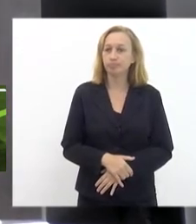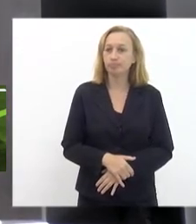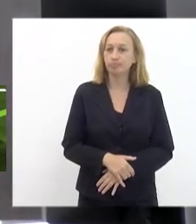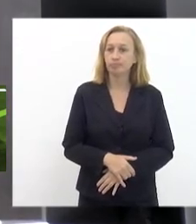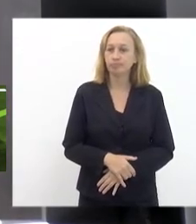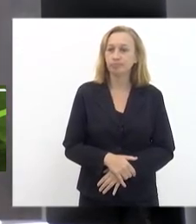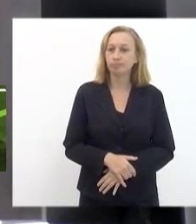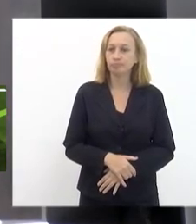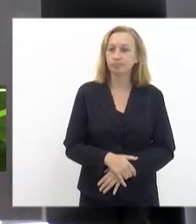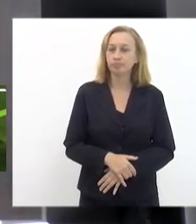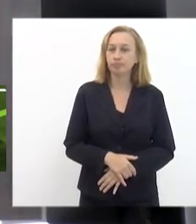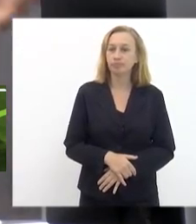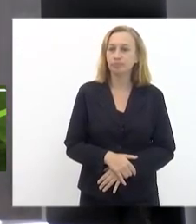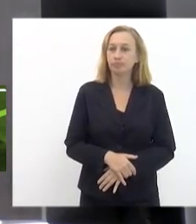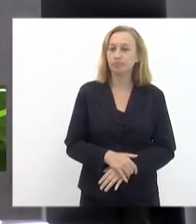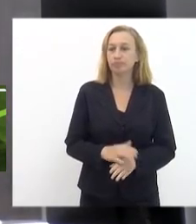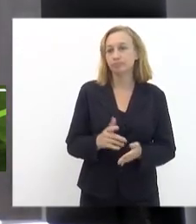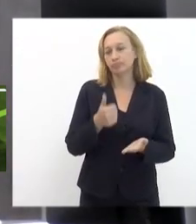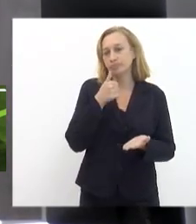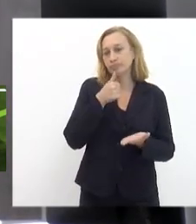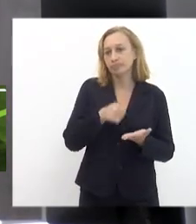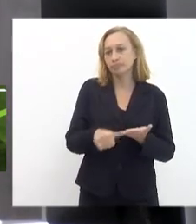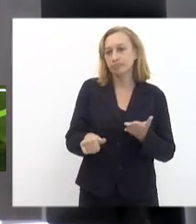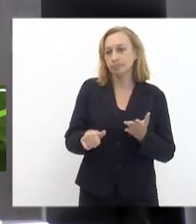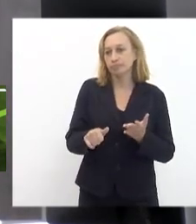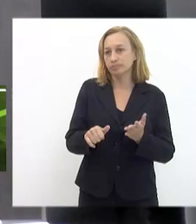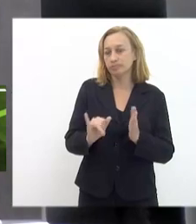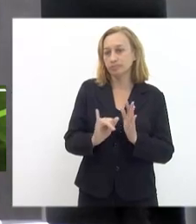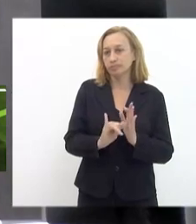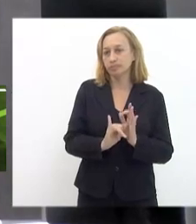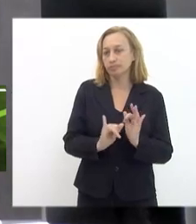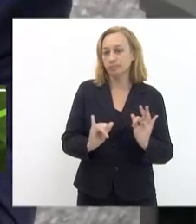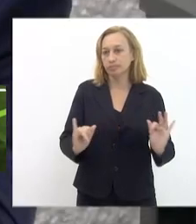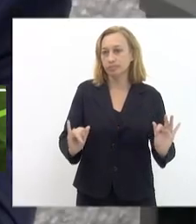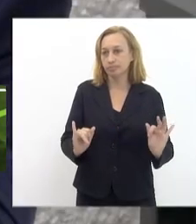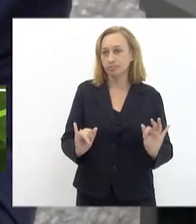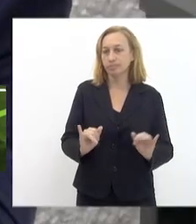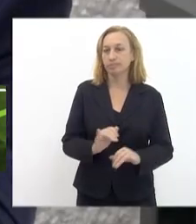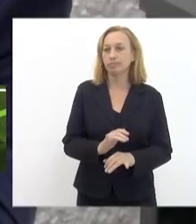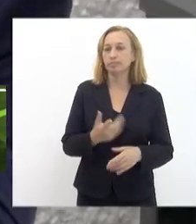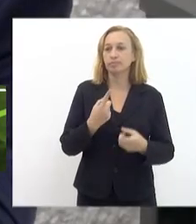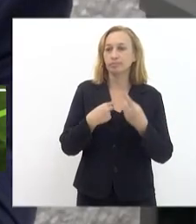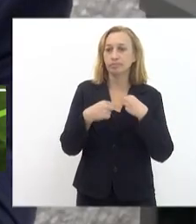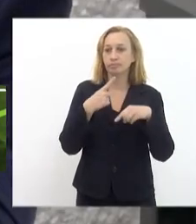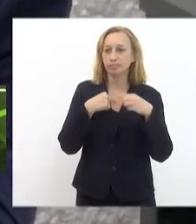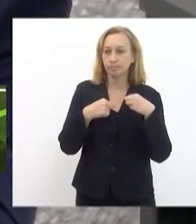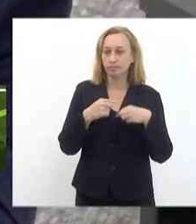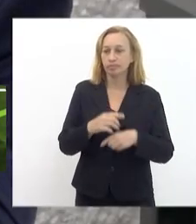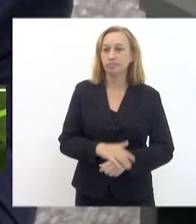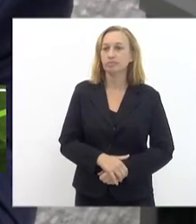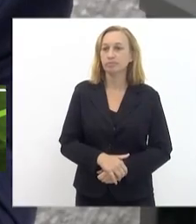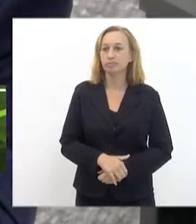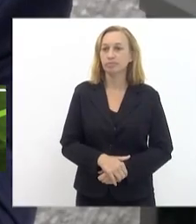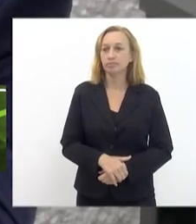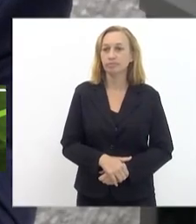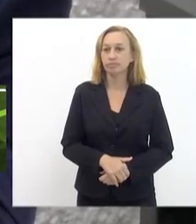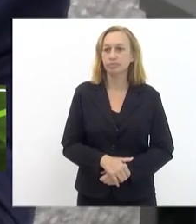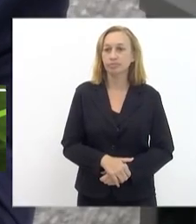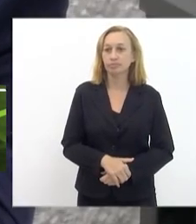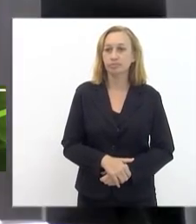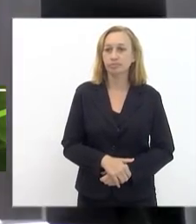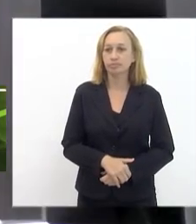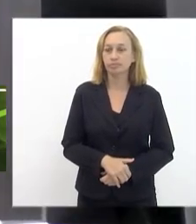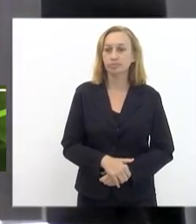a tecla uma carta declaração de intenção bem quer dizer